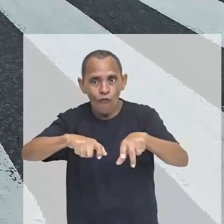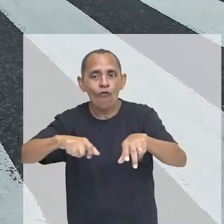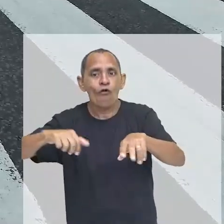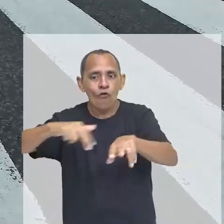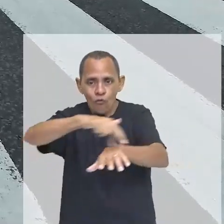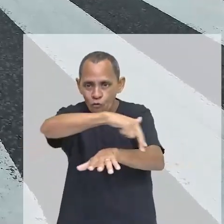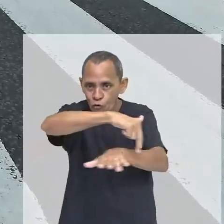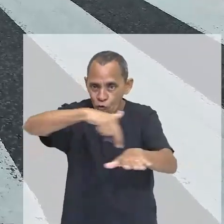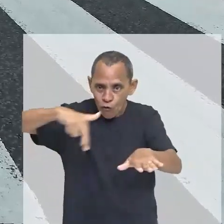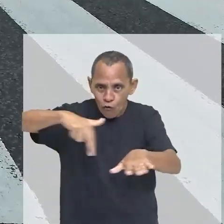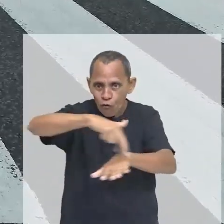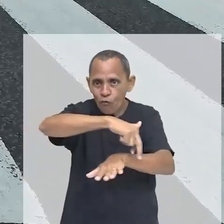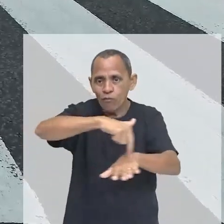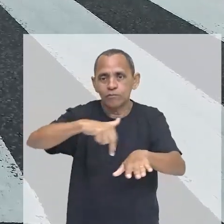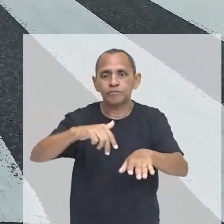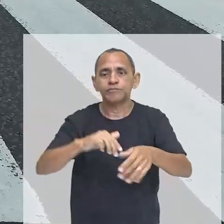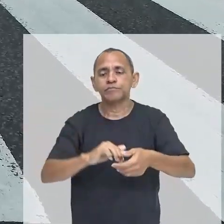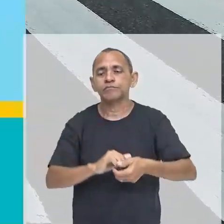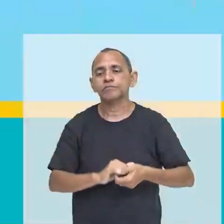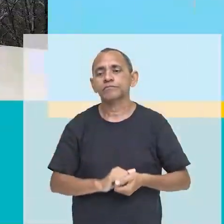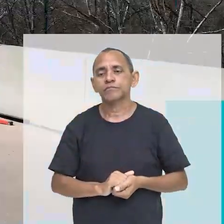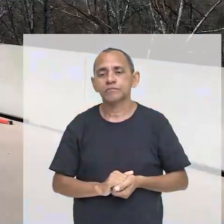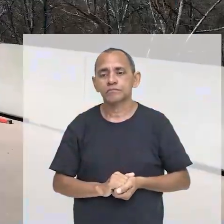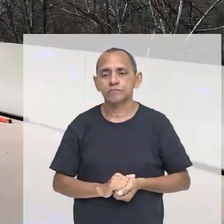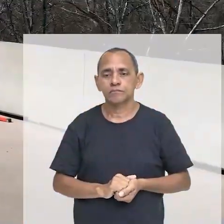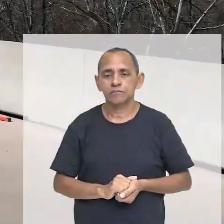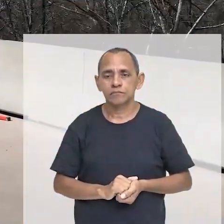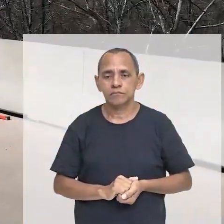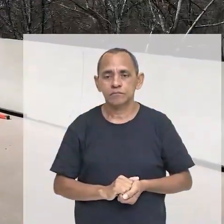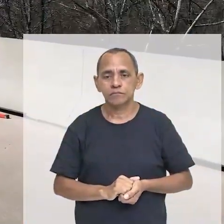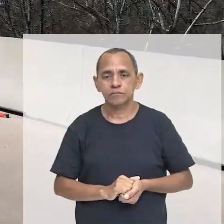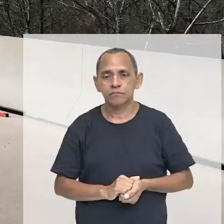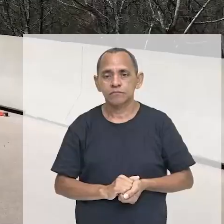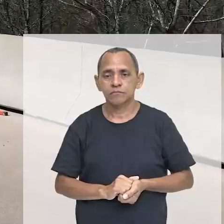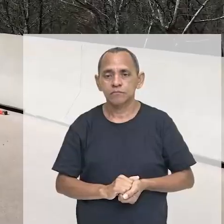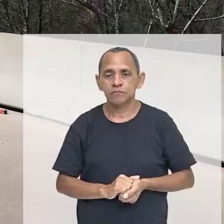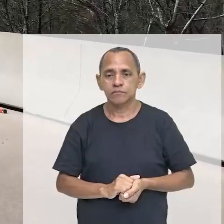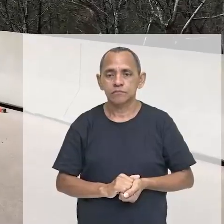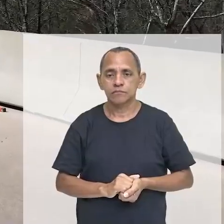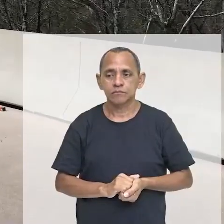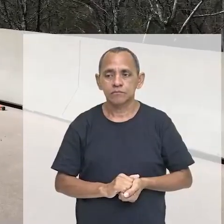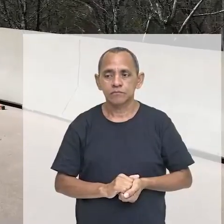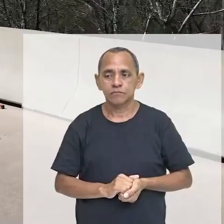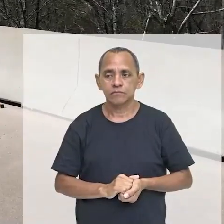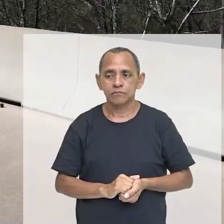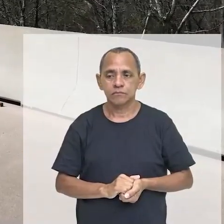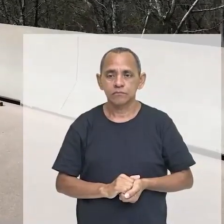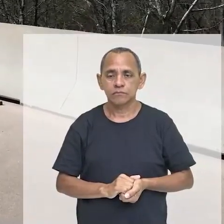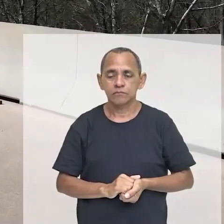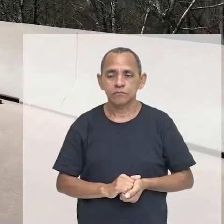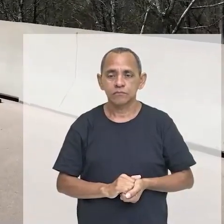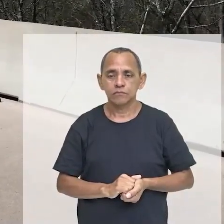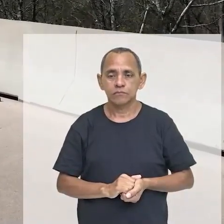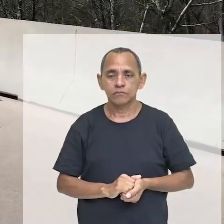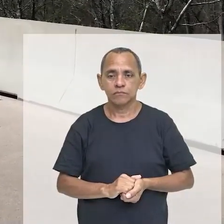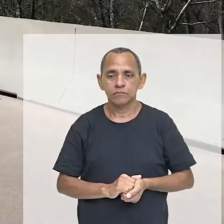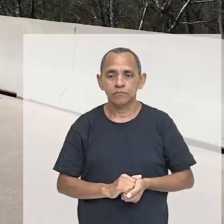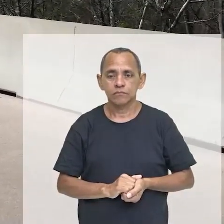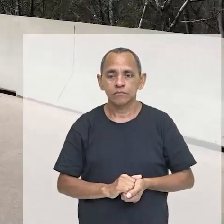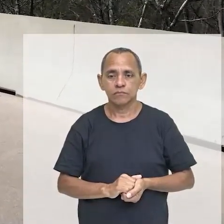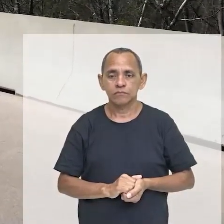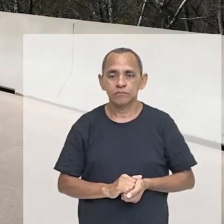pedestres. Faixa de pedestres. Speed limit. Speed limit. Speed